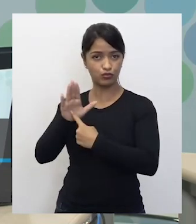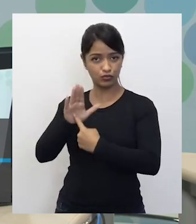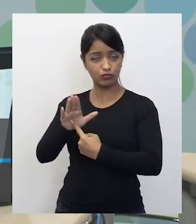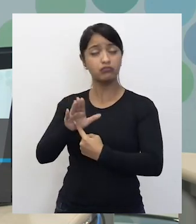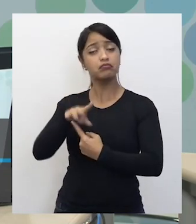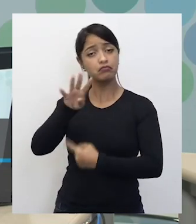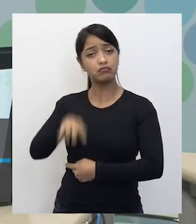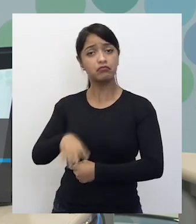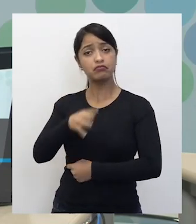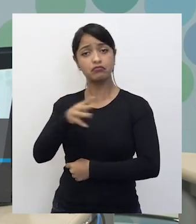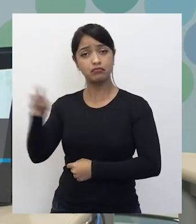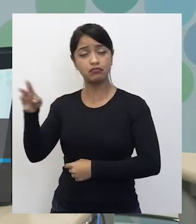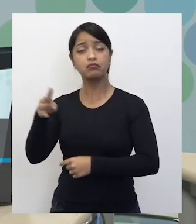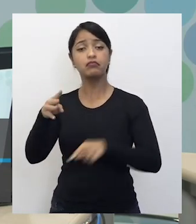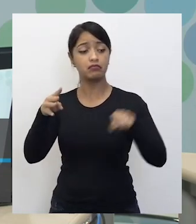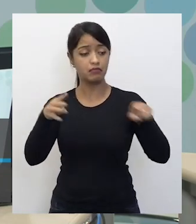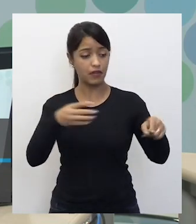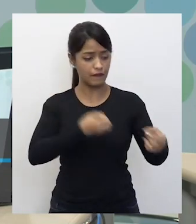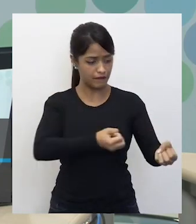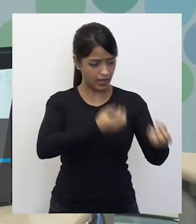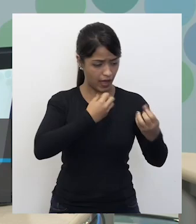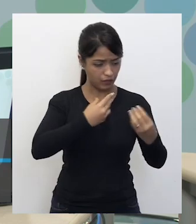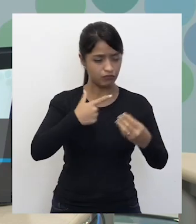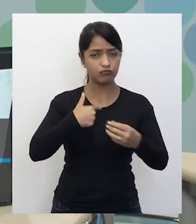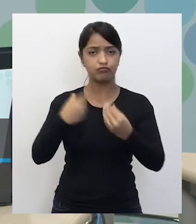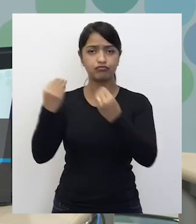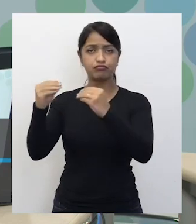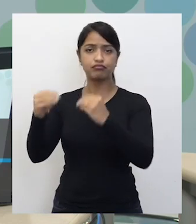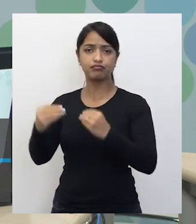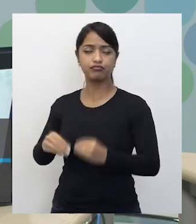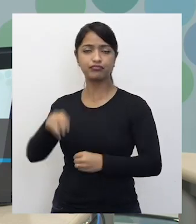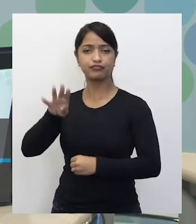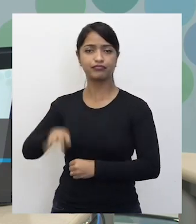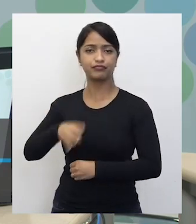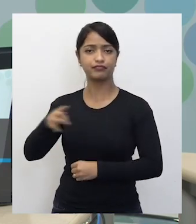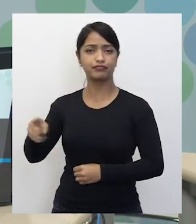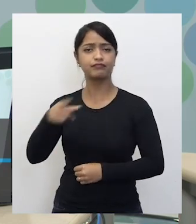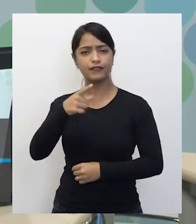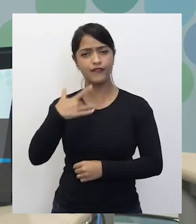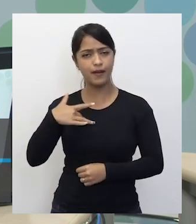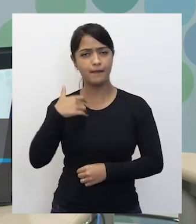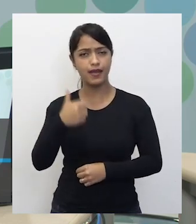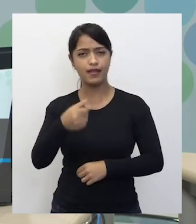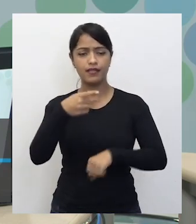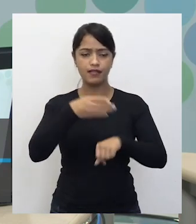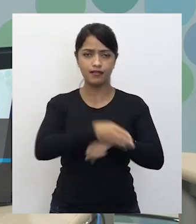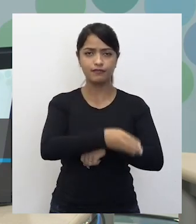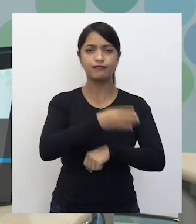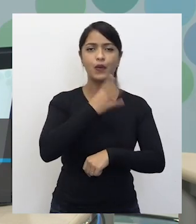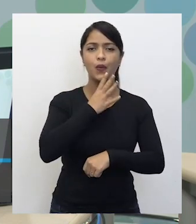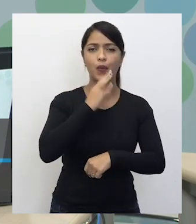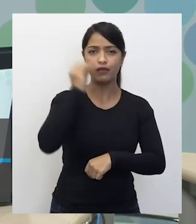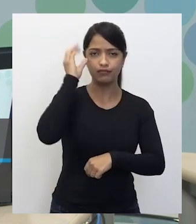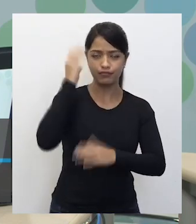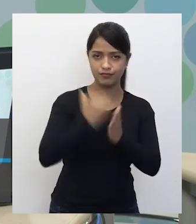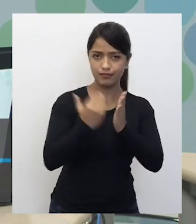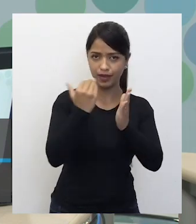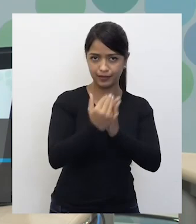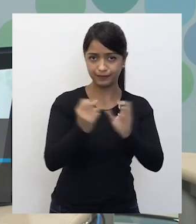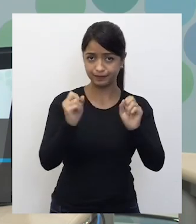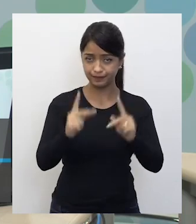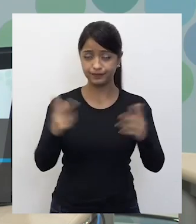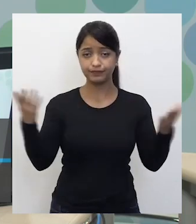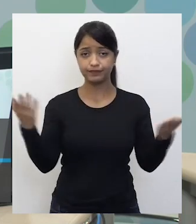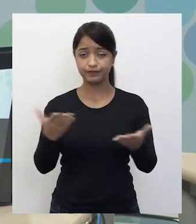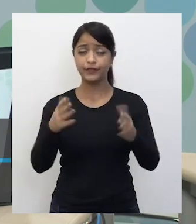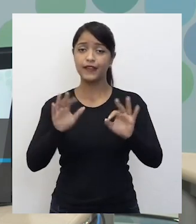uma tabela a partir desses dados. Então, vale muito a pena acessar e conhecer um pouquinho mais. E como nós estamos ao fim, né, chegamos